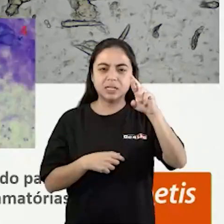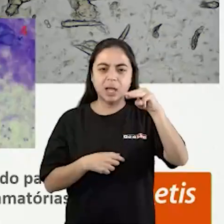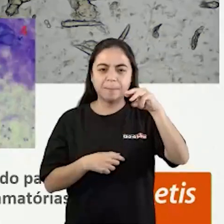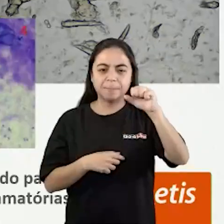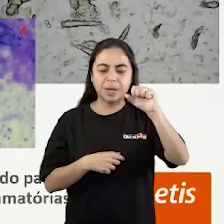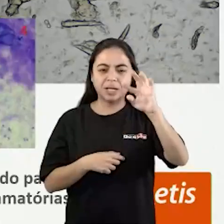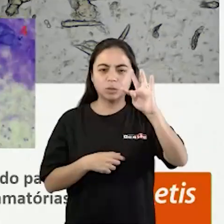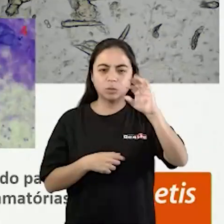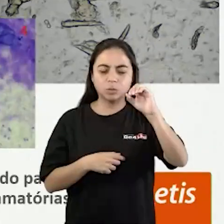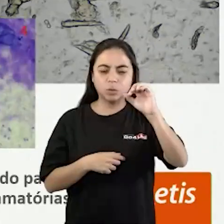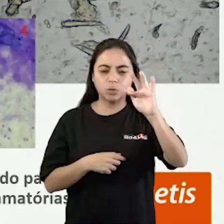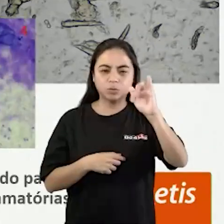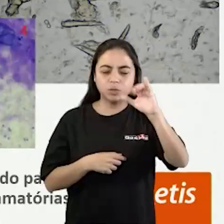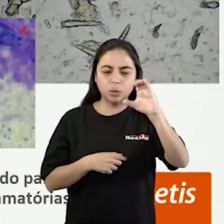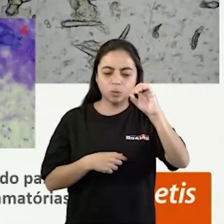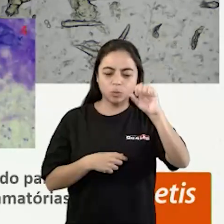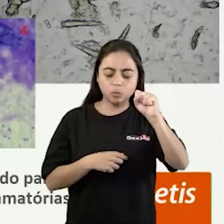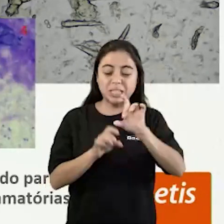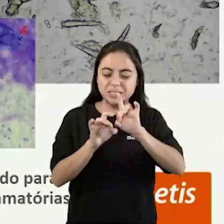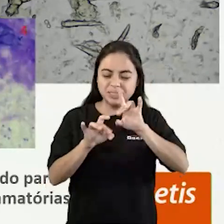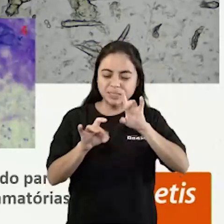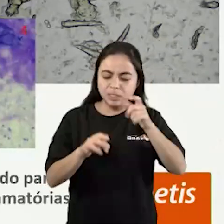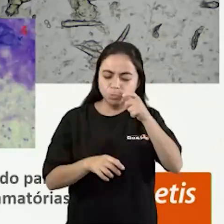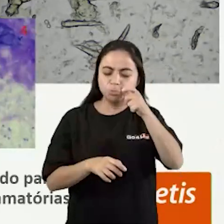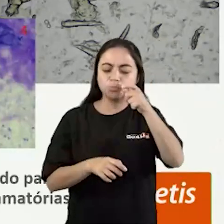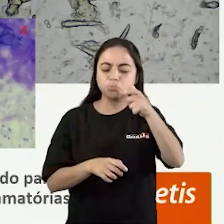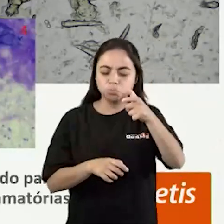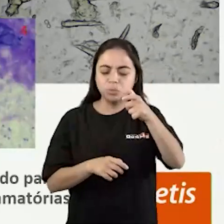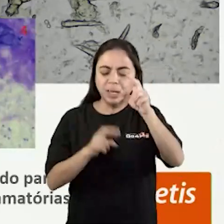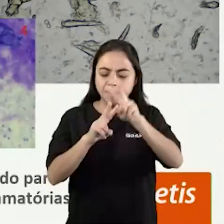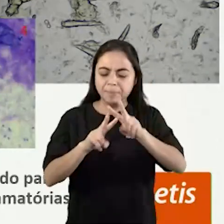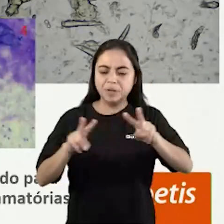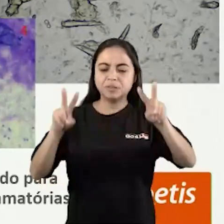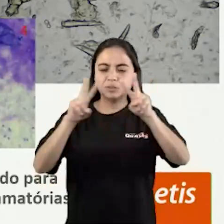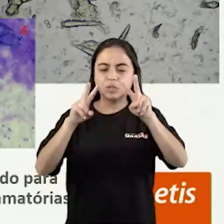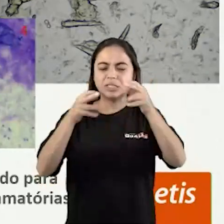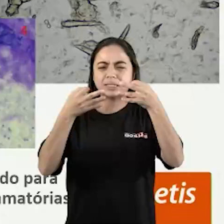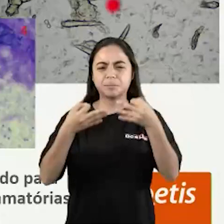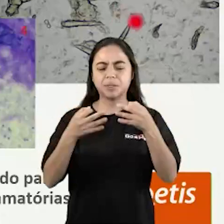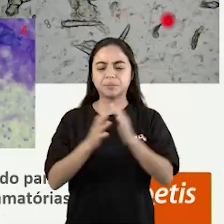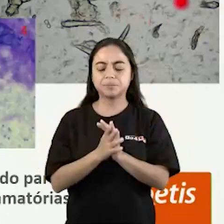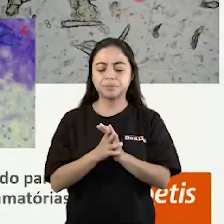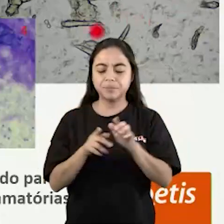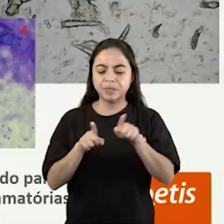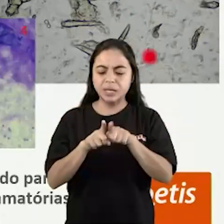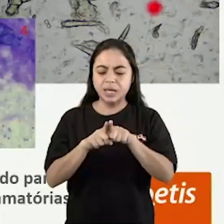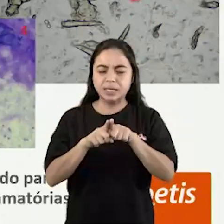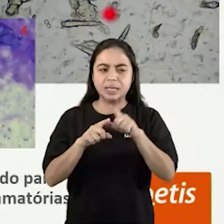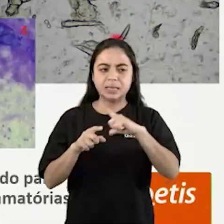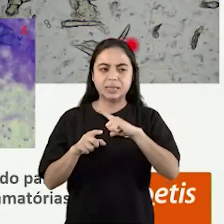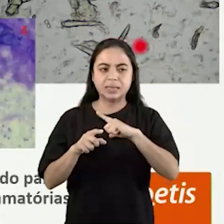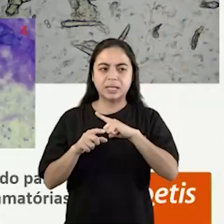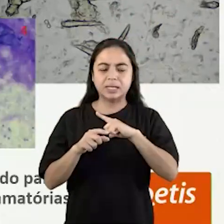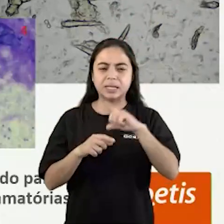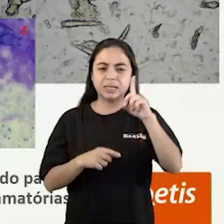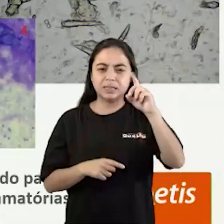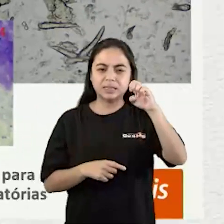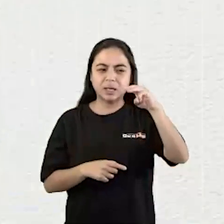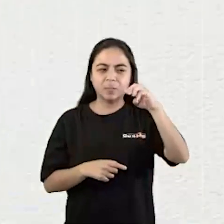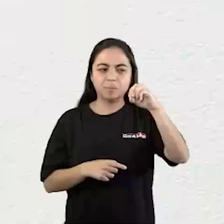dermatófitos, gente, e é uma técnica bem interessante para a visualização deles. E aqui embaixo nós temos os